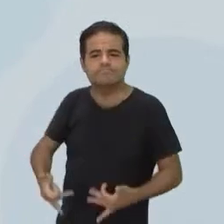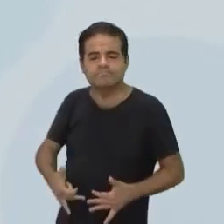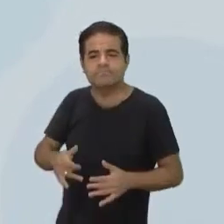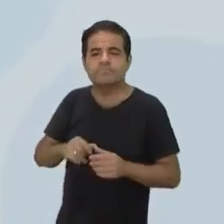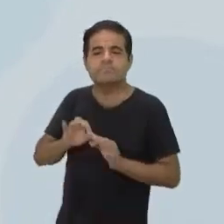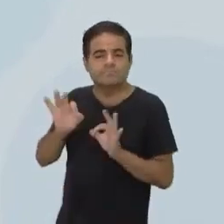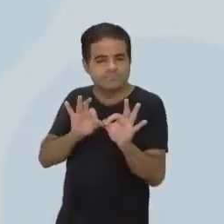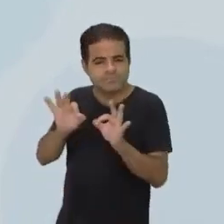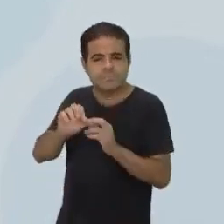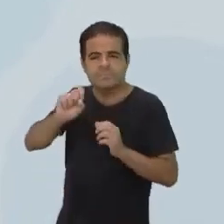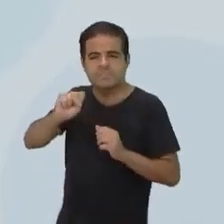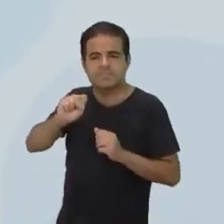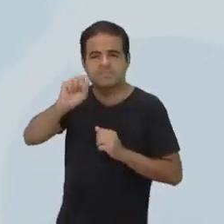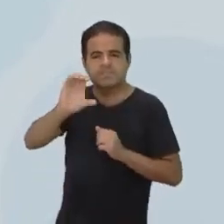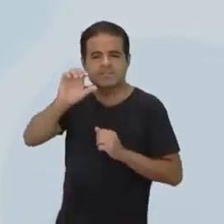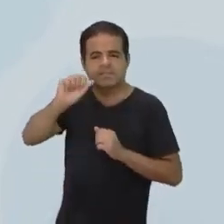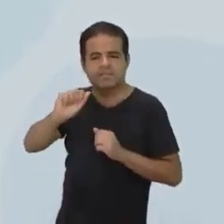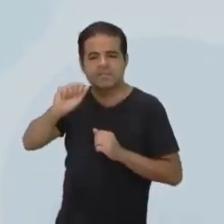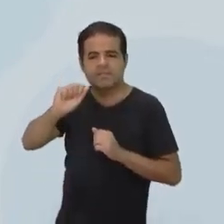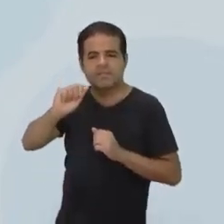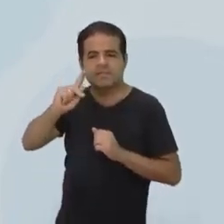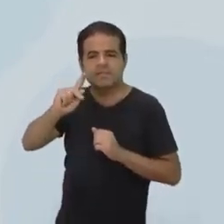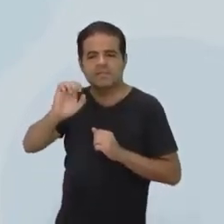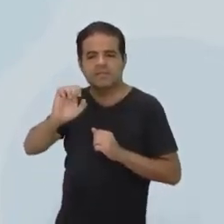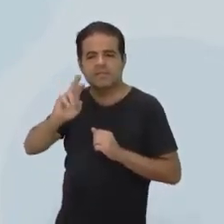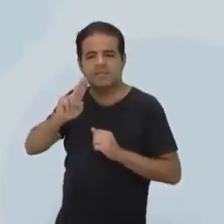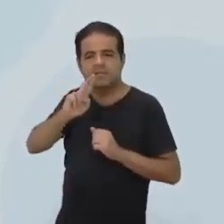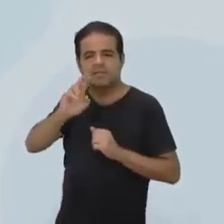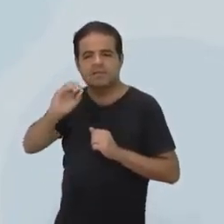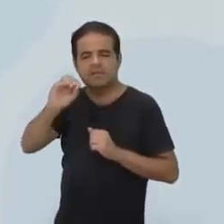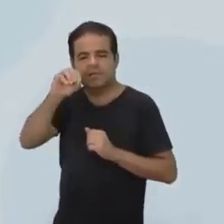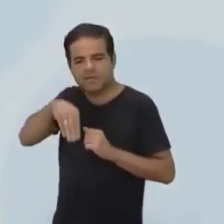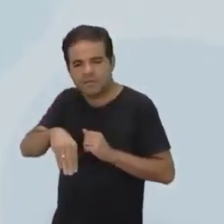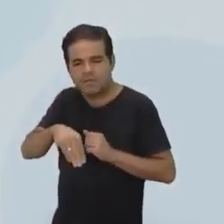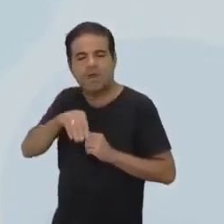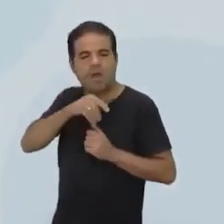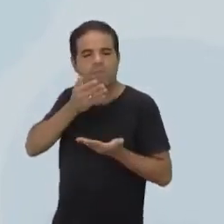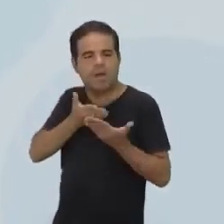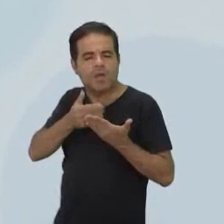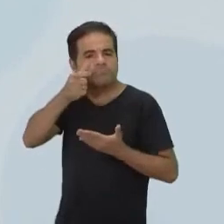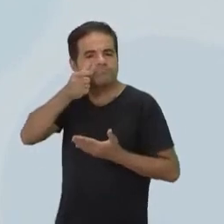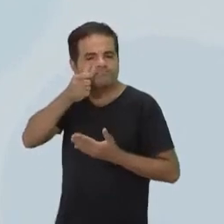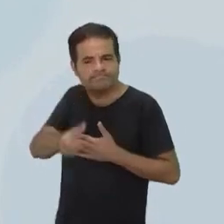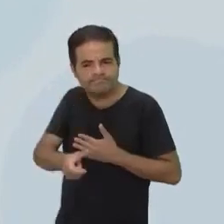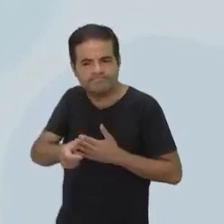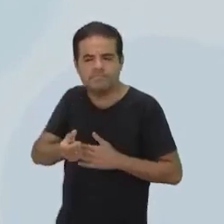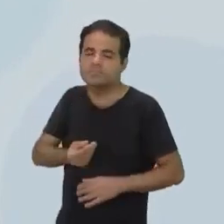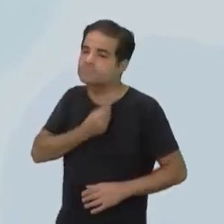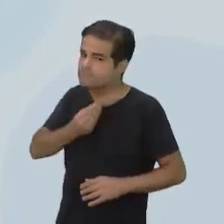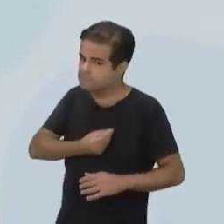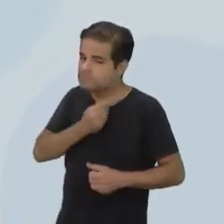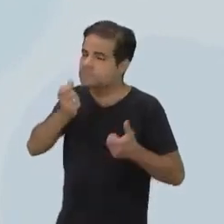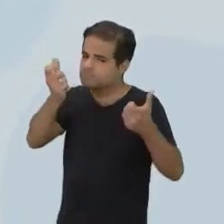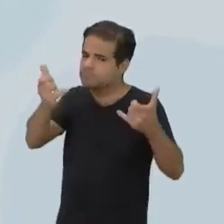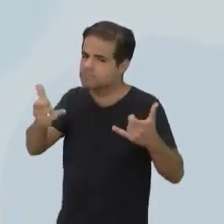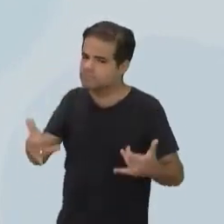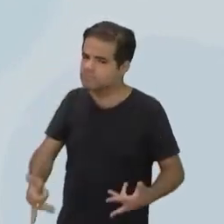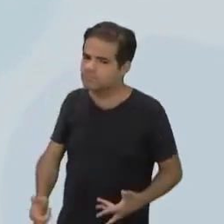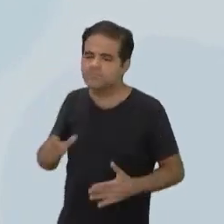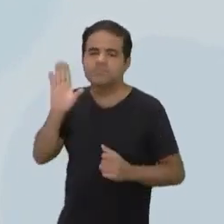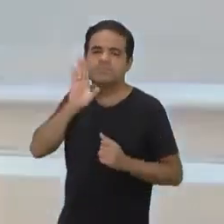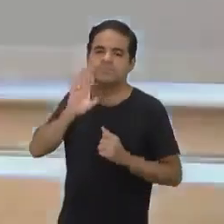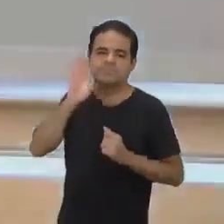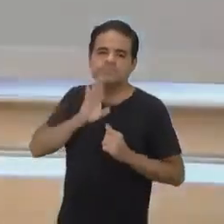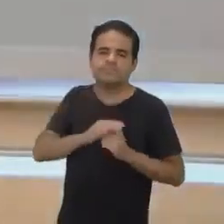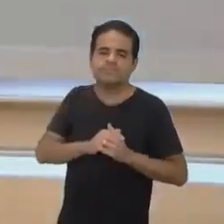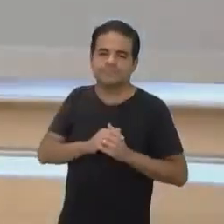escape room. Então, a gente deu várias ideias, então foi uma aula bem interessante também, onde a gente falou de vivências, né? Então, foi bem